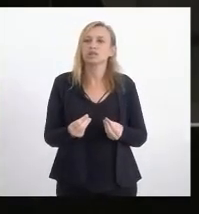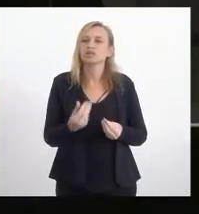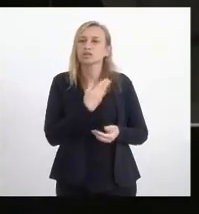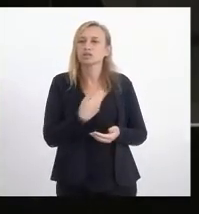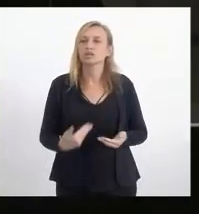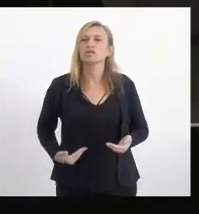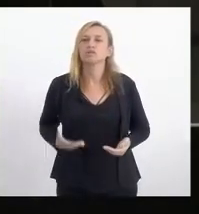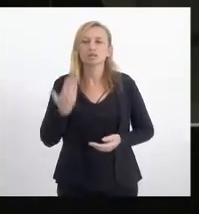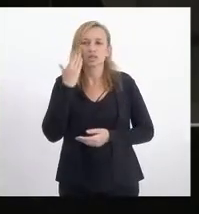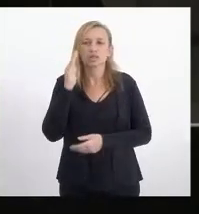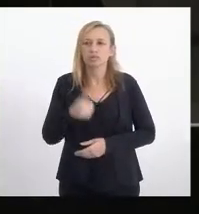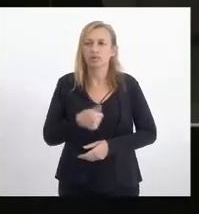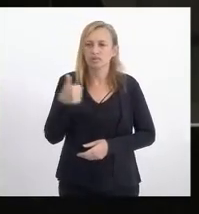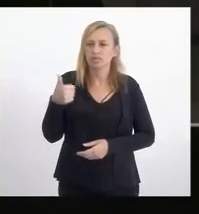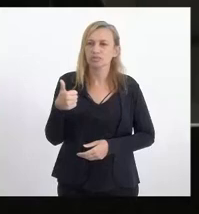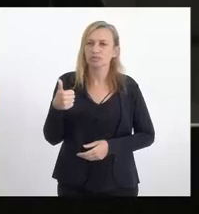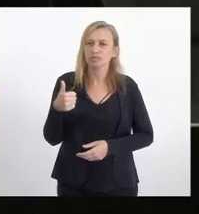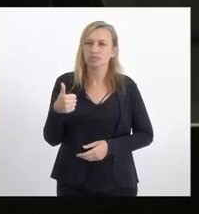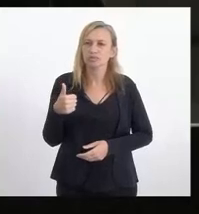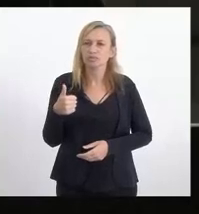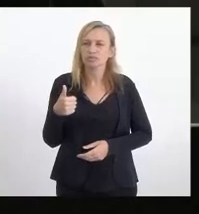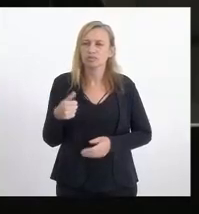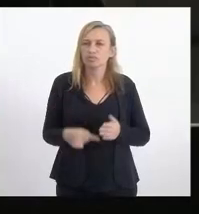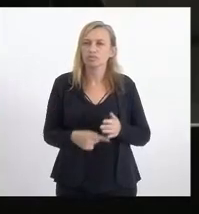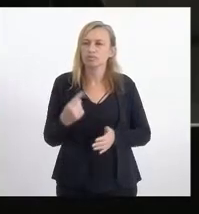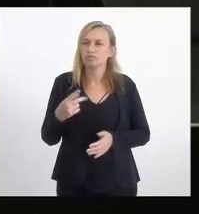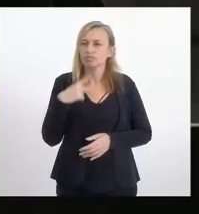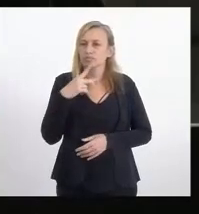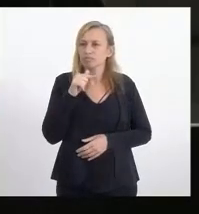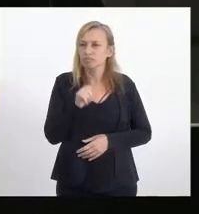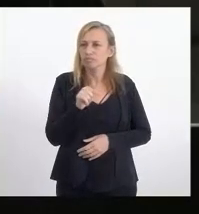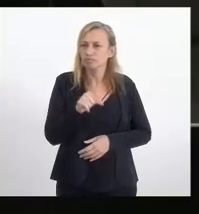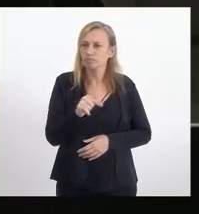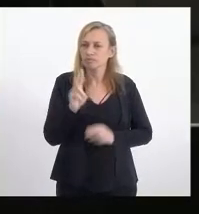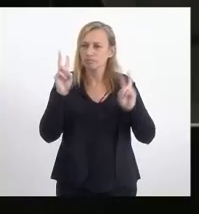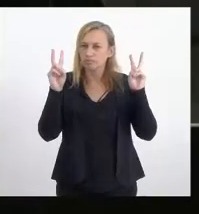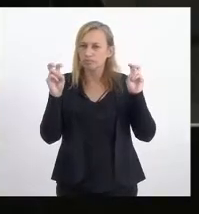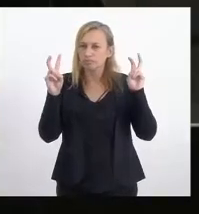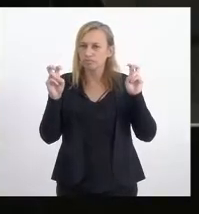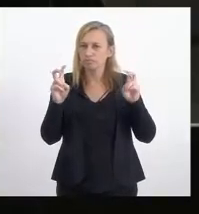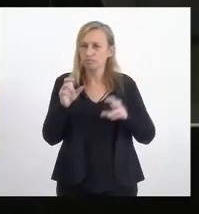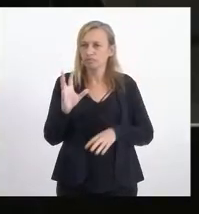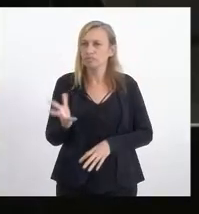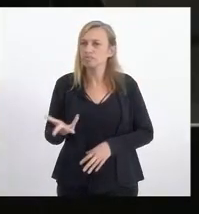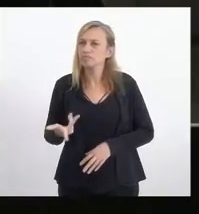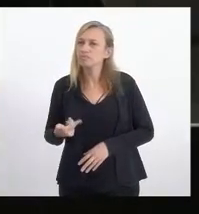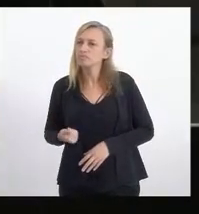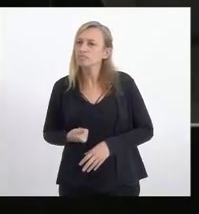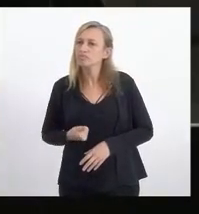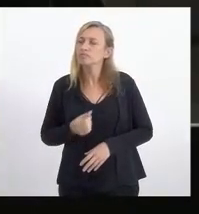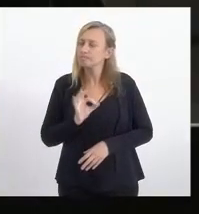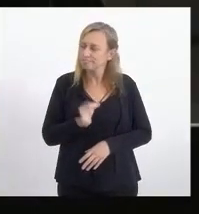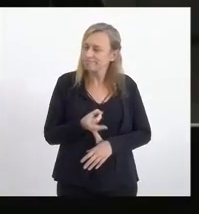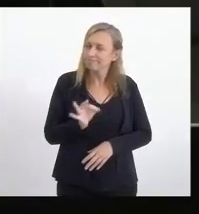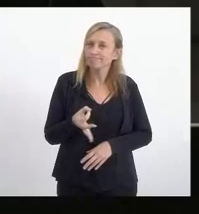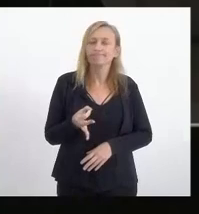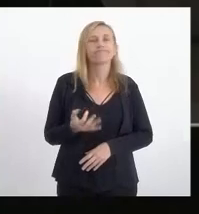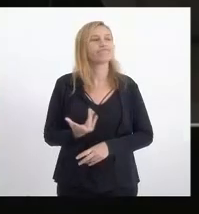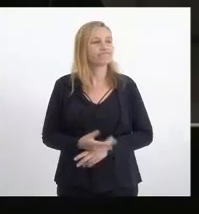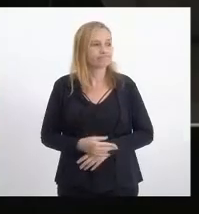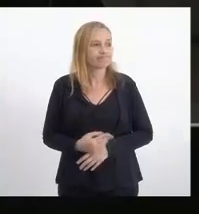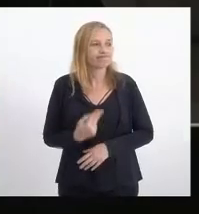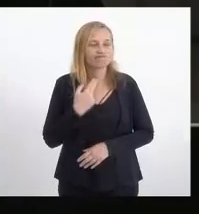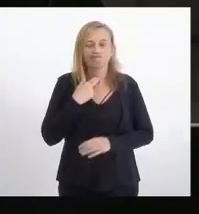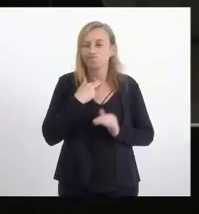governo vai entender isso é uma das coisas que foi tocada aqui foi a questão da paridade que é de fato a gente não